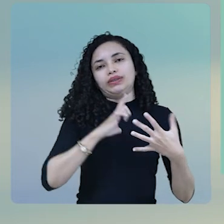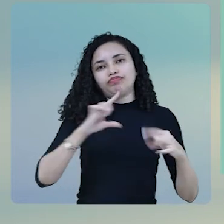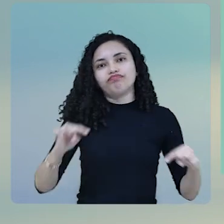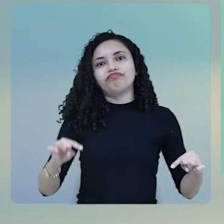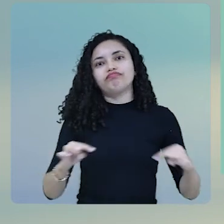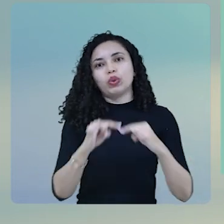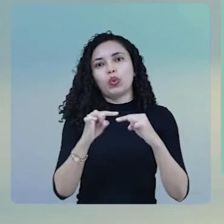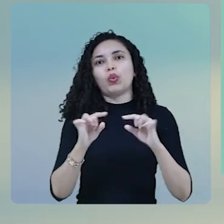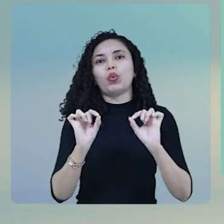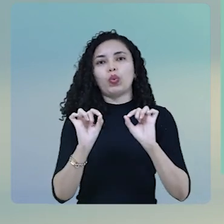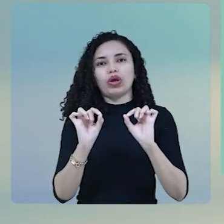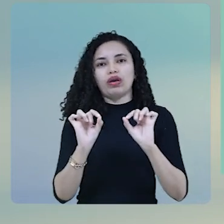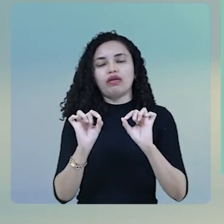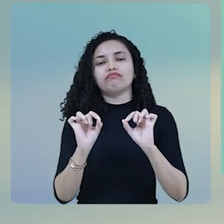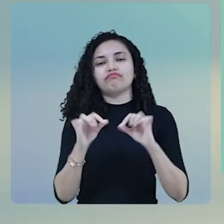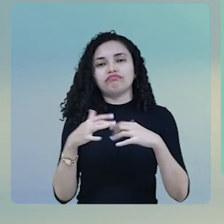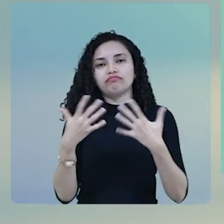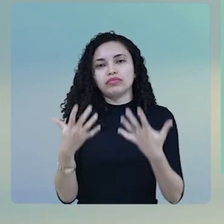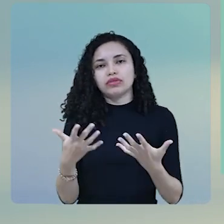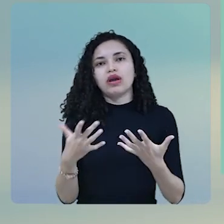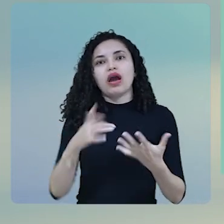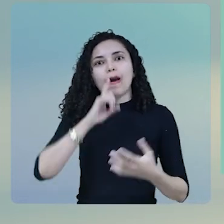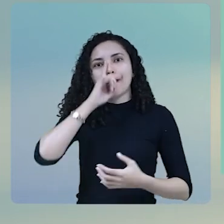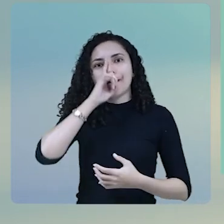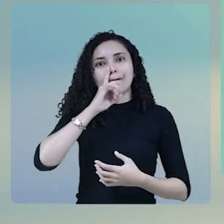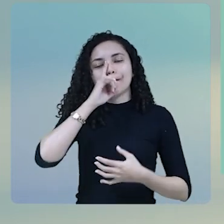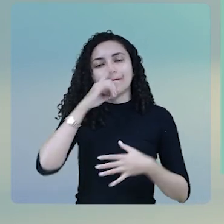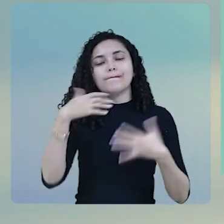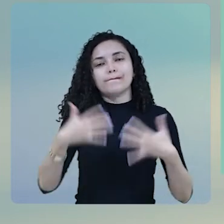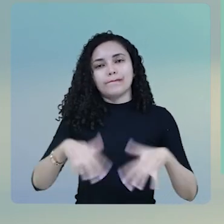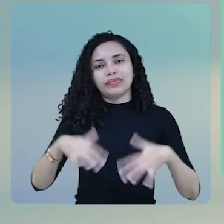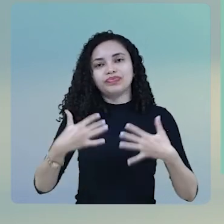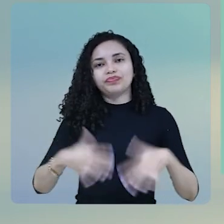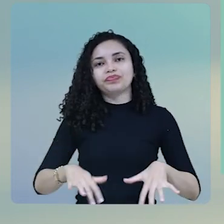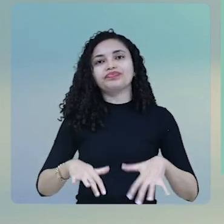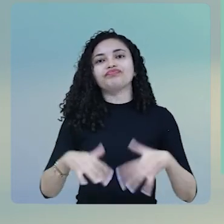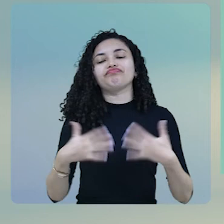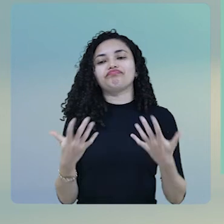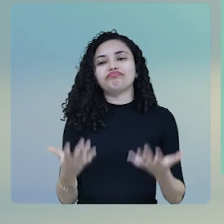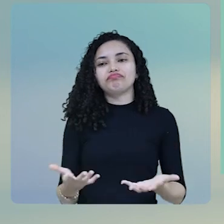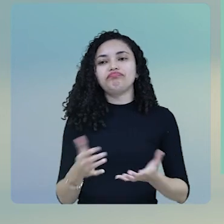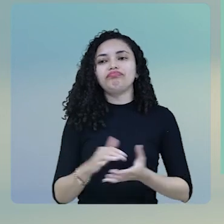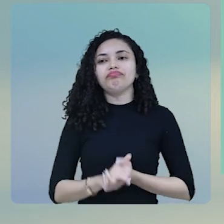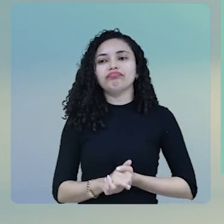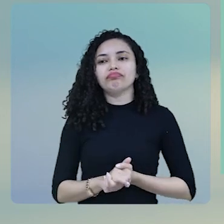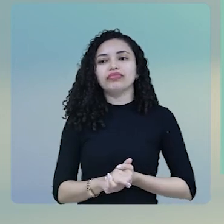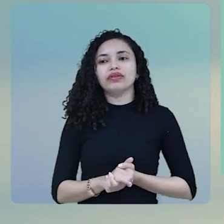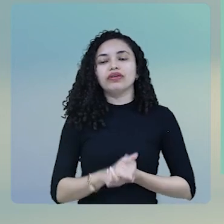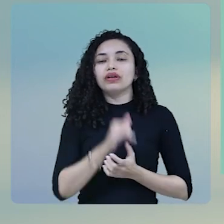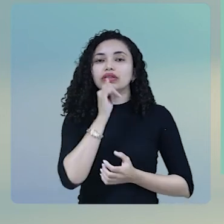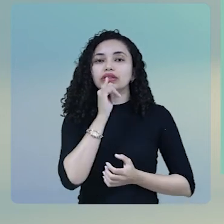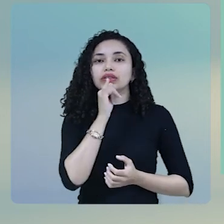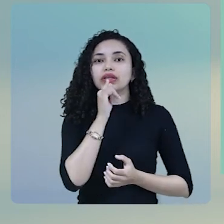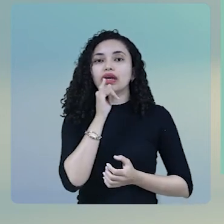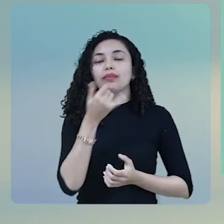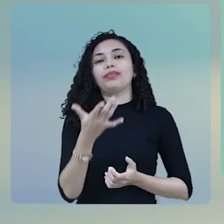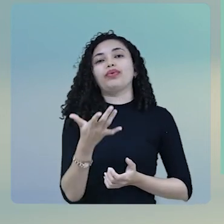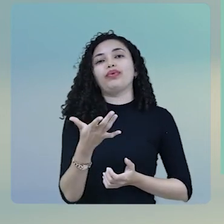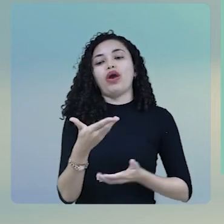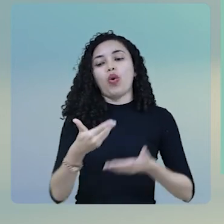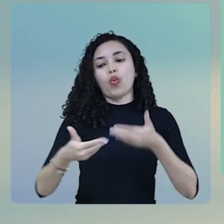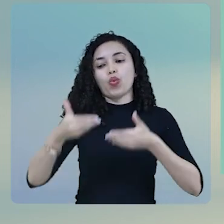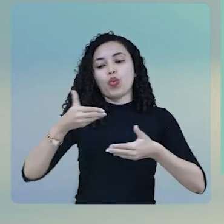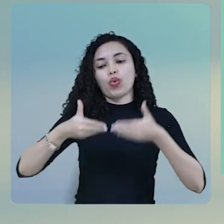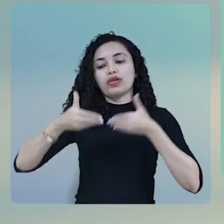e neoplasias. Todas essas doenças têm em comum diversos fatores de risco